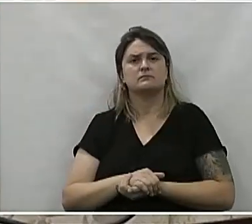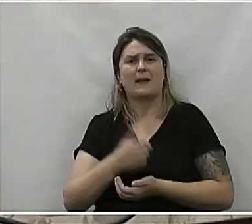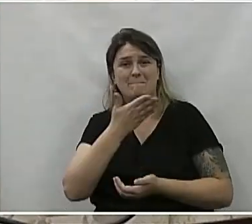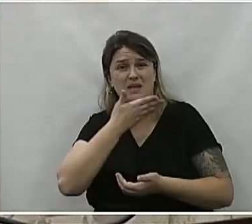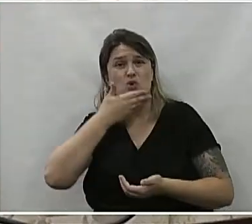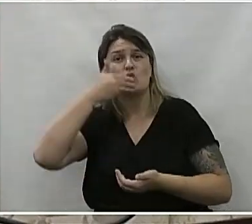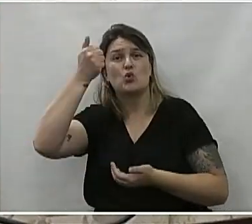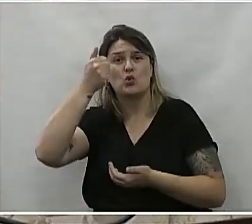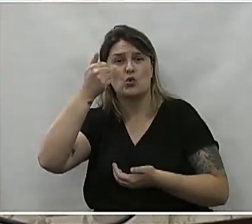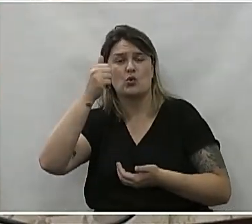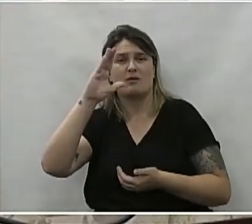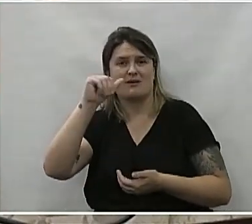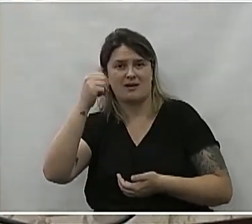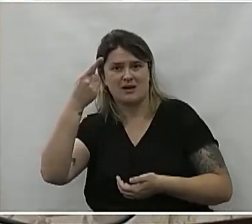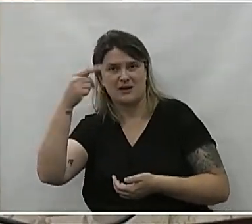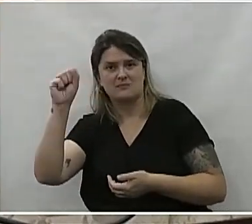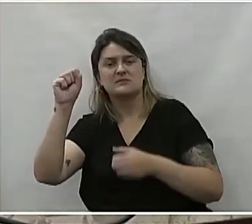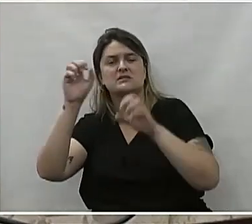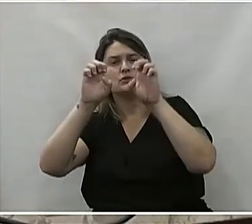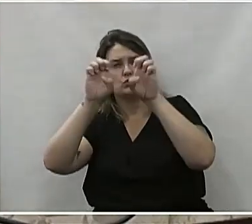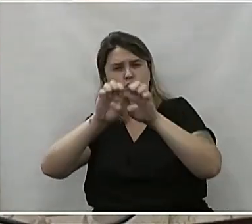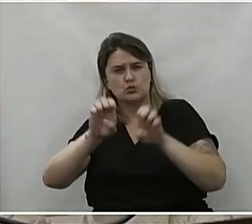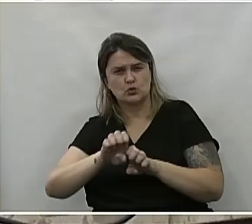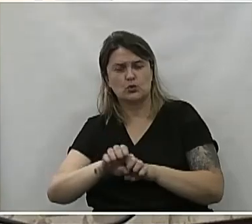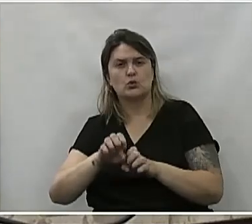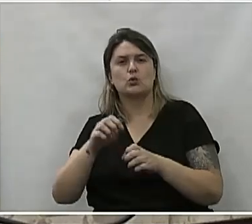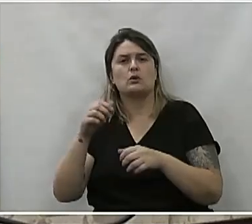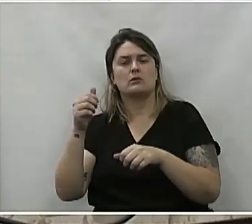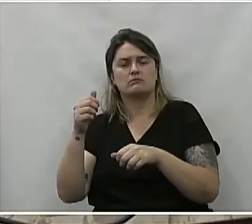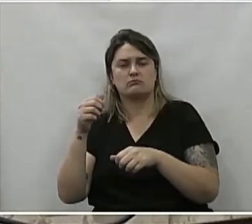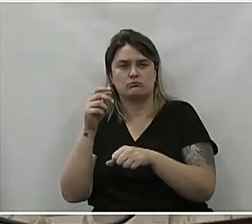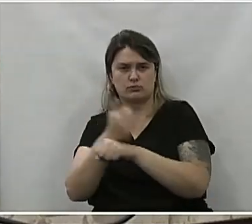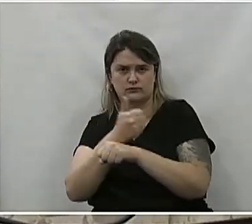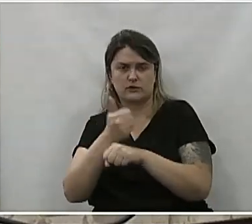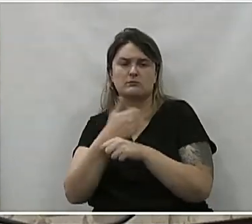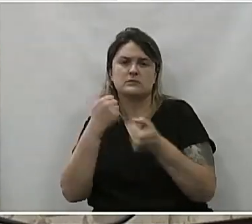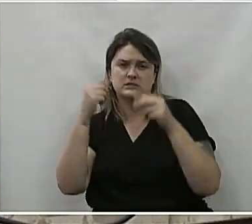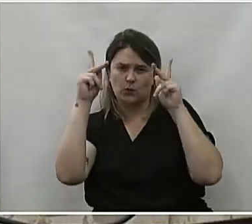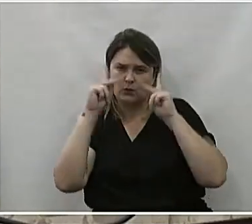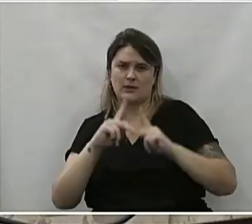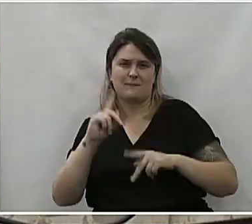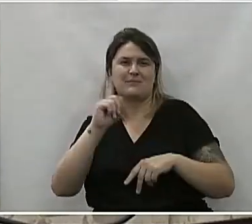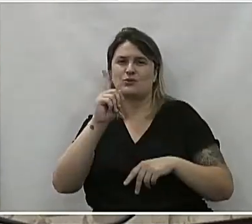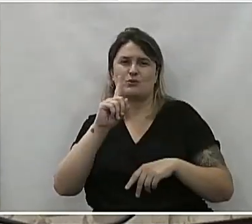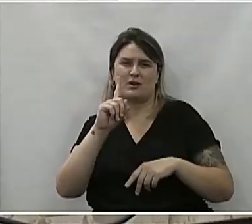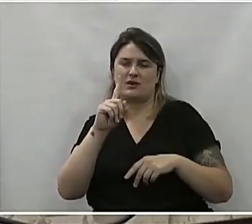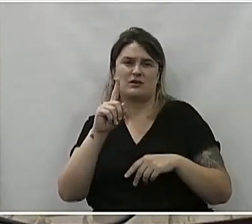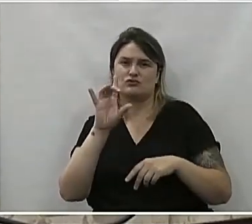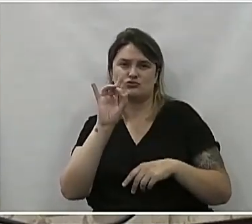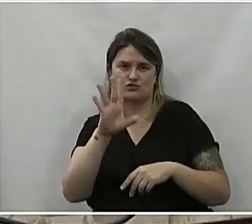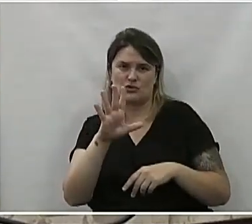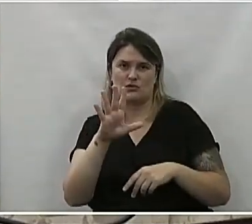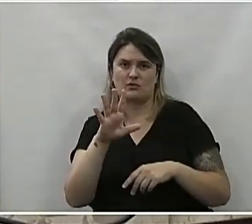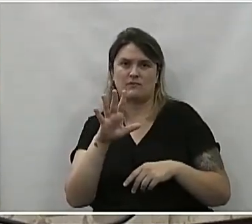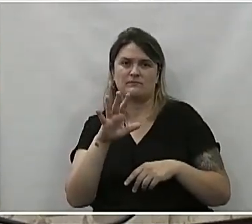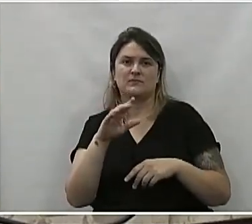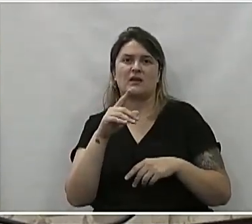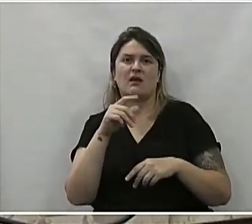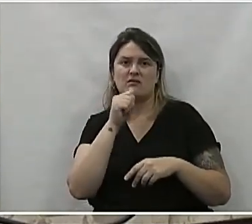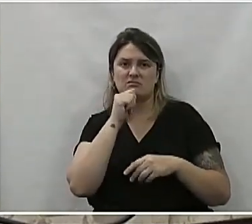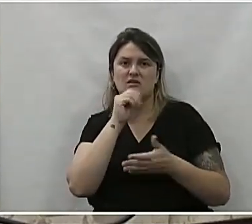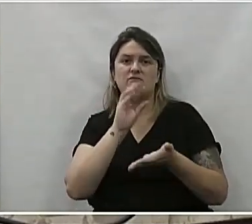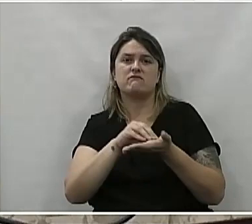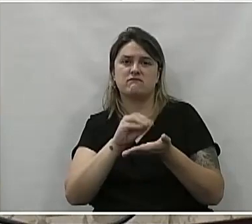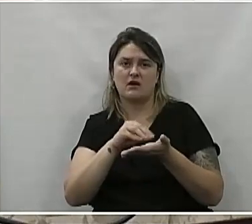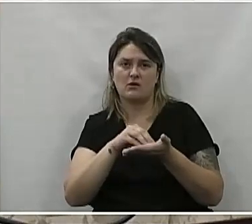Melhorou A questão do CAPS A estrutura Um pouco da equipe Isso a gente precisa reconhecer Só que não é suficiente Diego Não é E está longe de